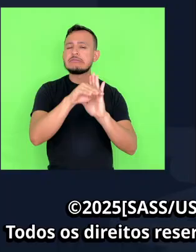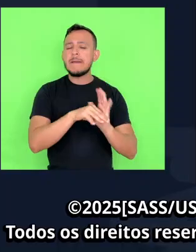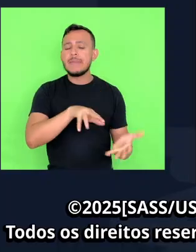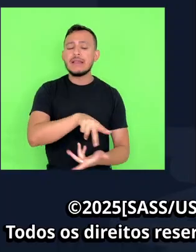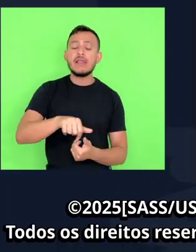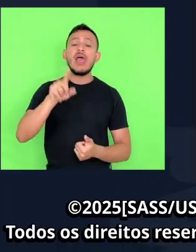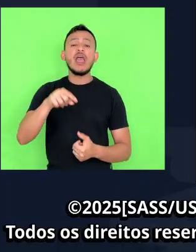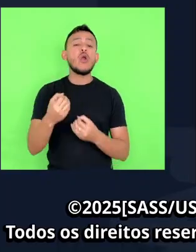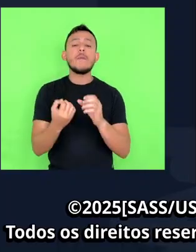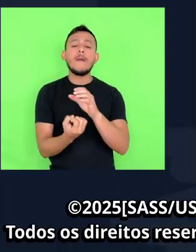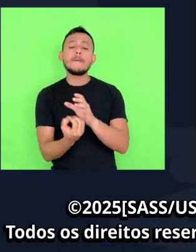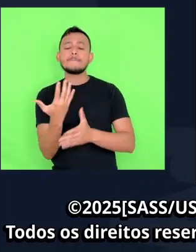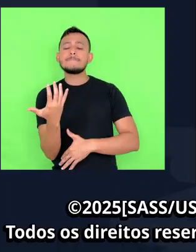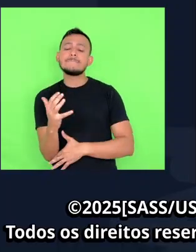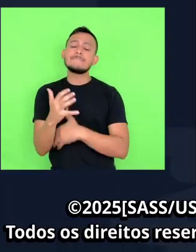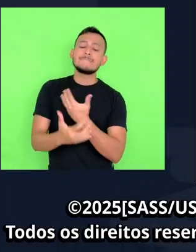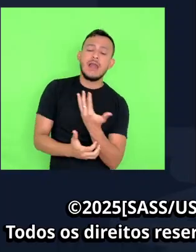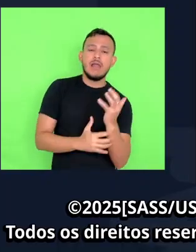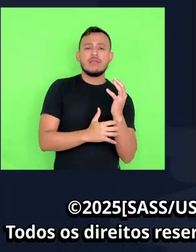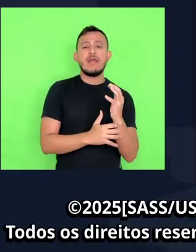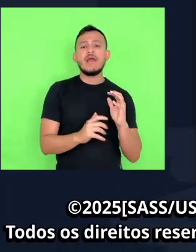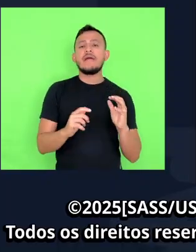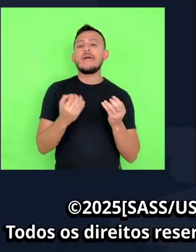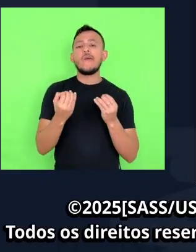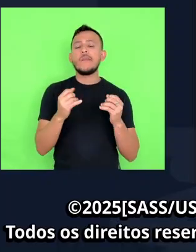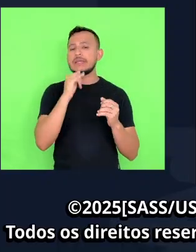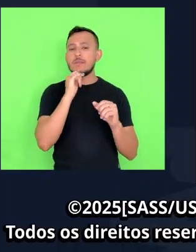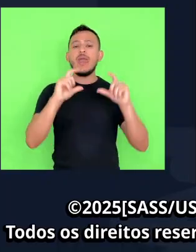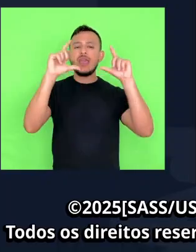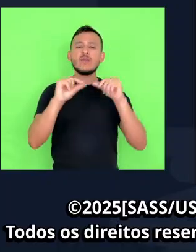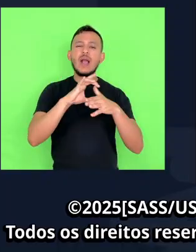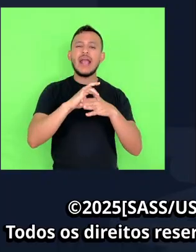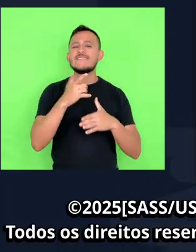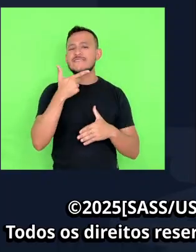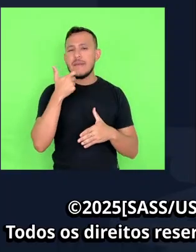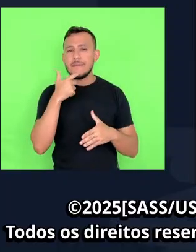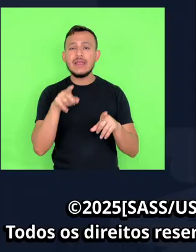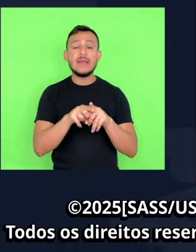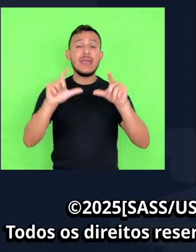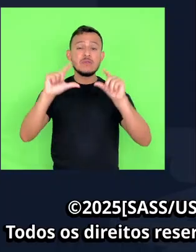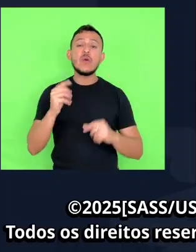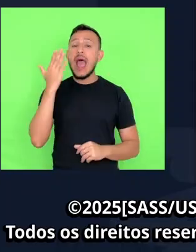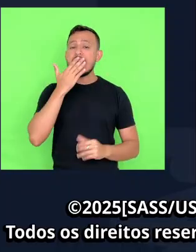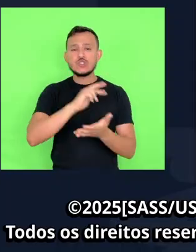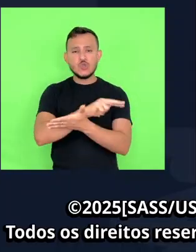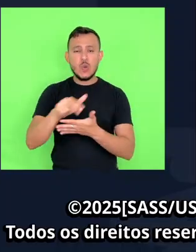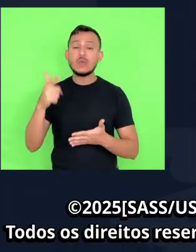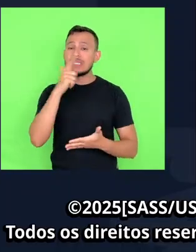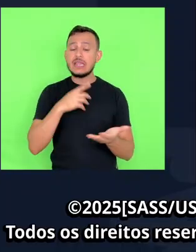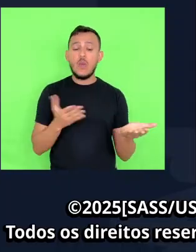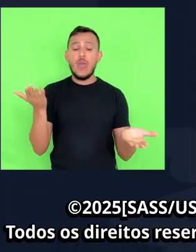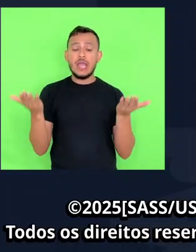baseada em plantas, com redução de carne vermelha e açúcares, para que possa haver um equilíbrio